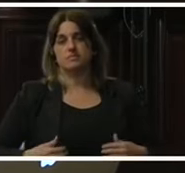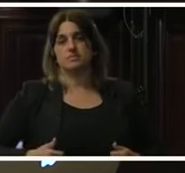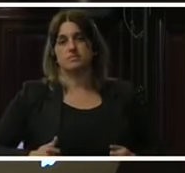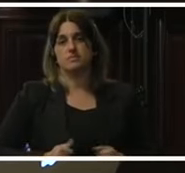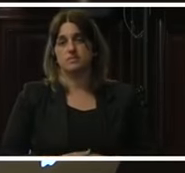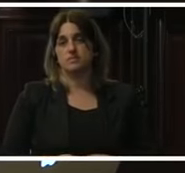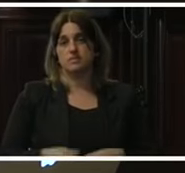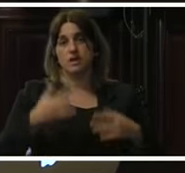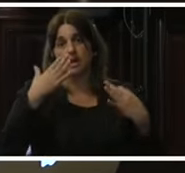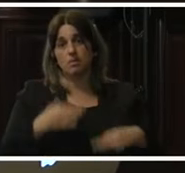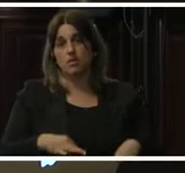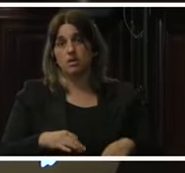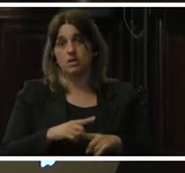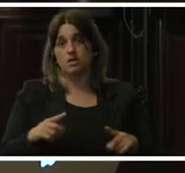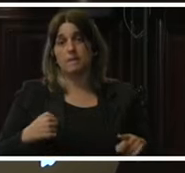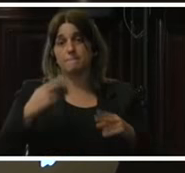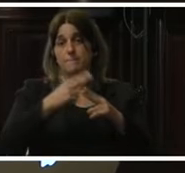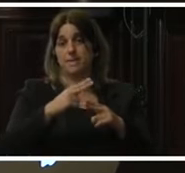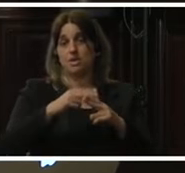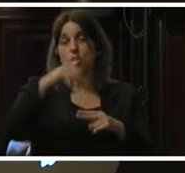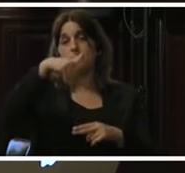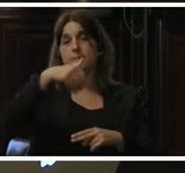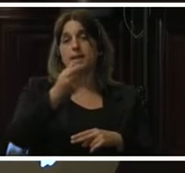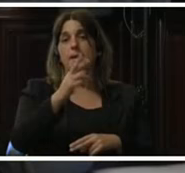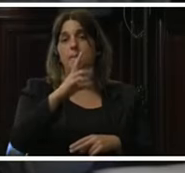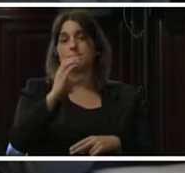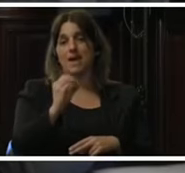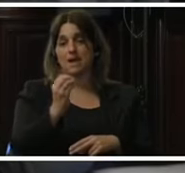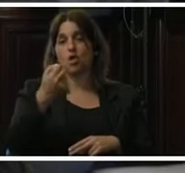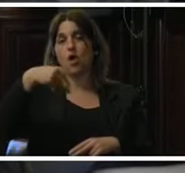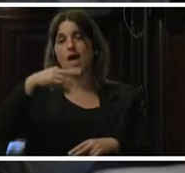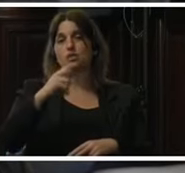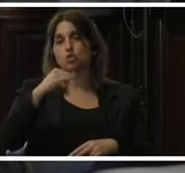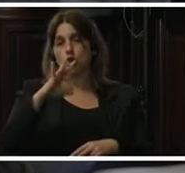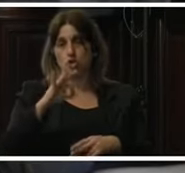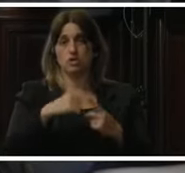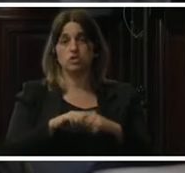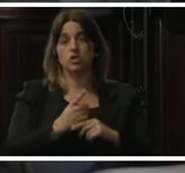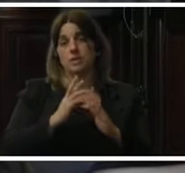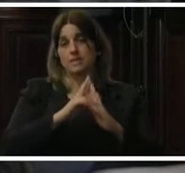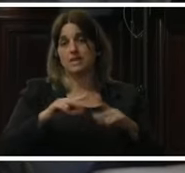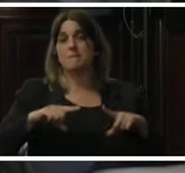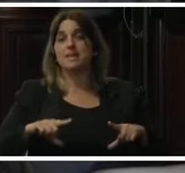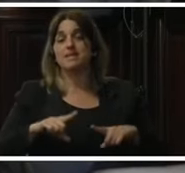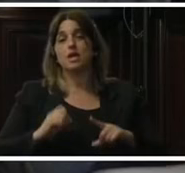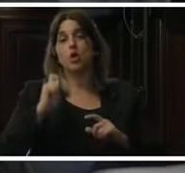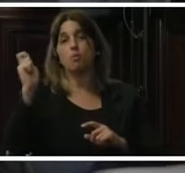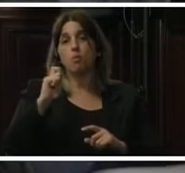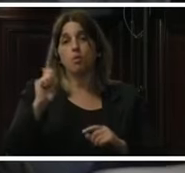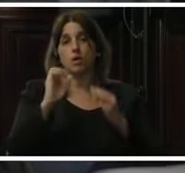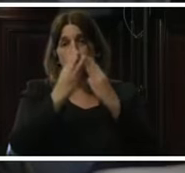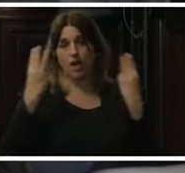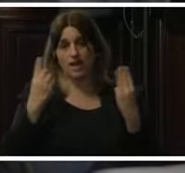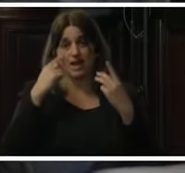meu nome é marco antonio delfino de almeida representante do ministério público federal em dourados mato grosso do sul ressalta o ministério